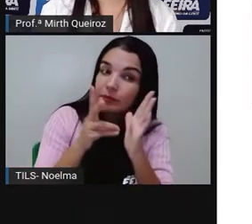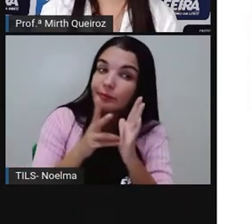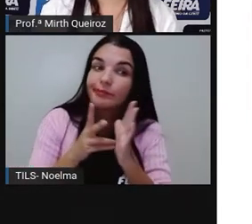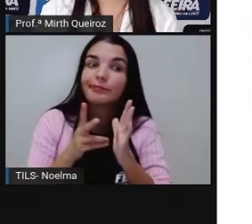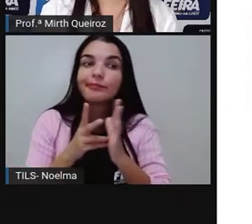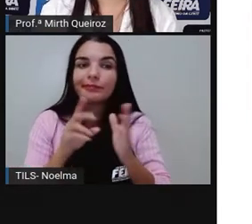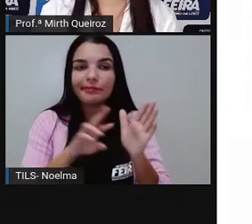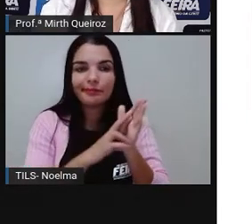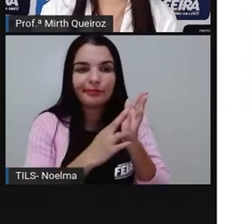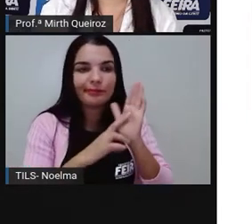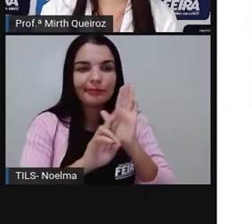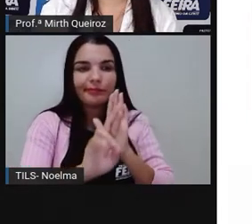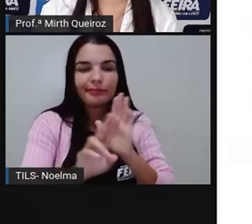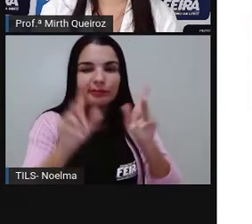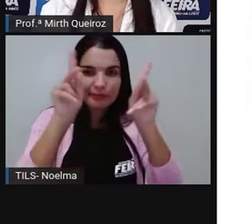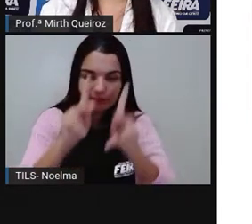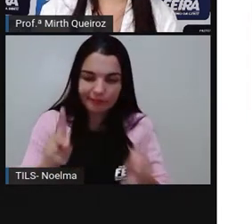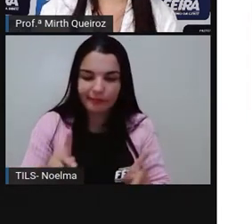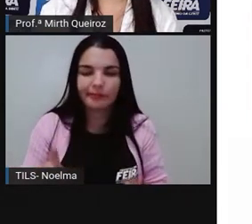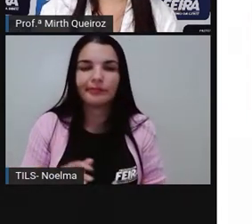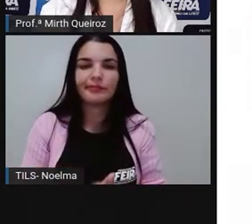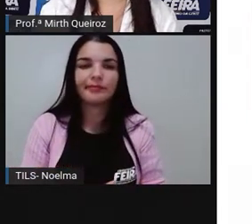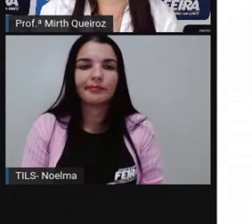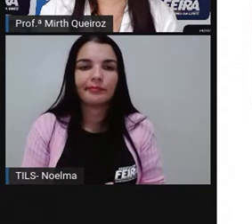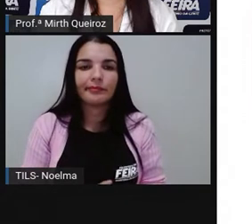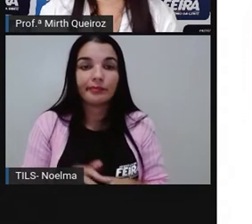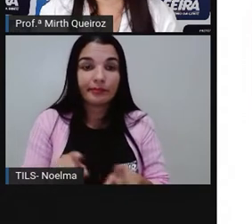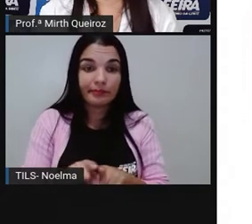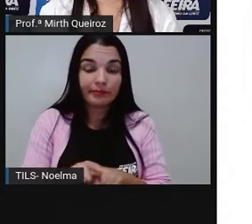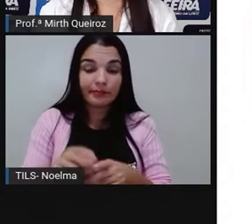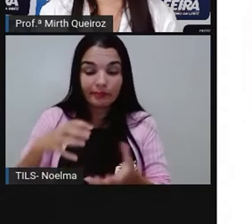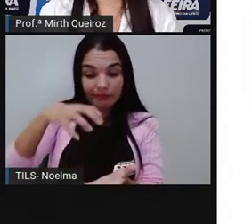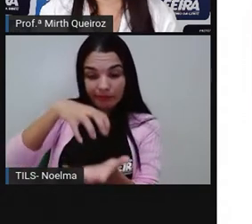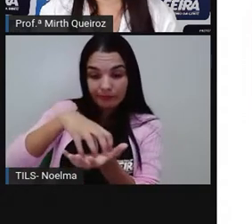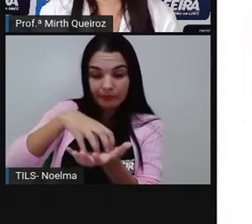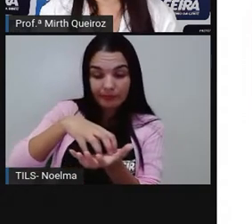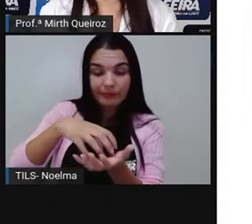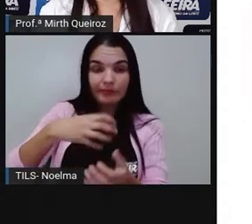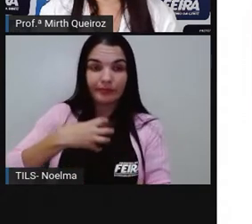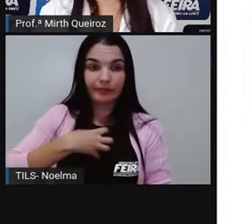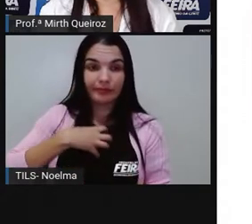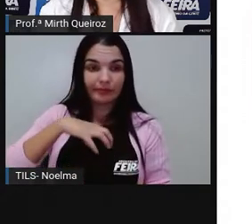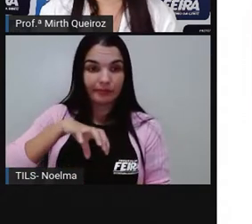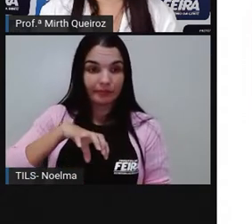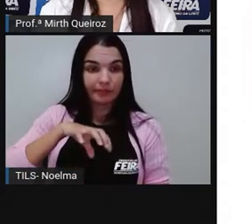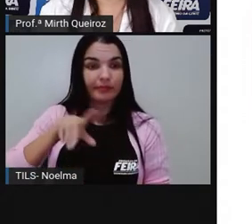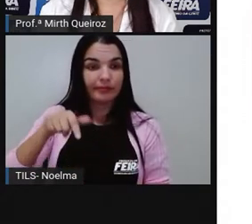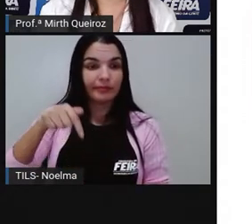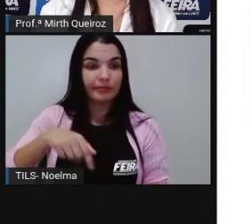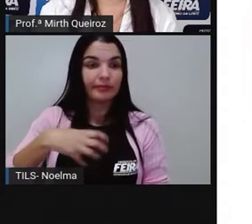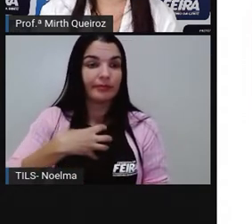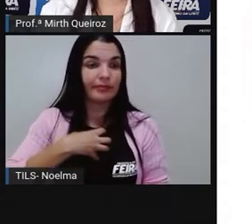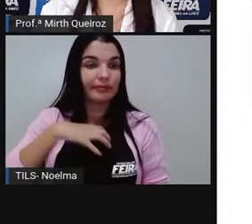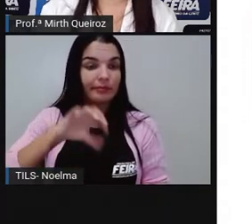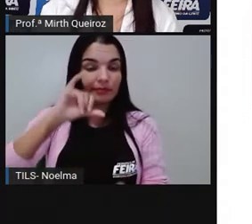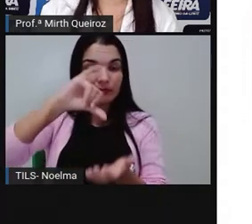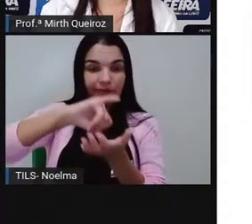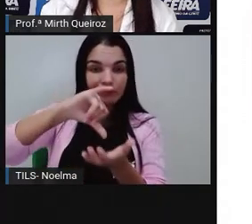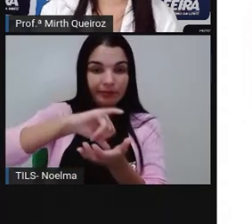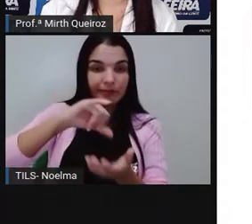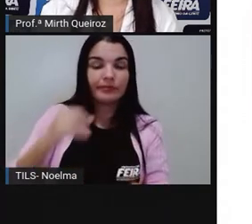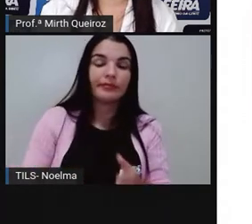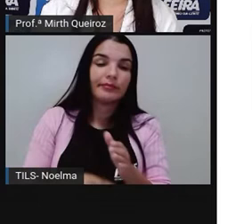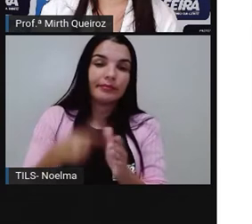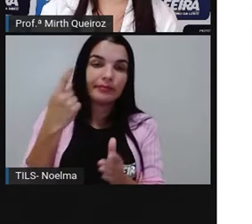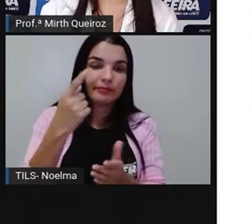os índios, né, e pacificar esses índios. É, houve a sede da colônia na Bahia, onde foi na cidade de Salvador, né, nossa